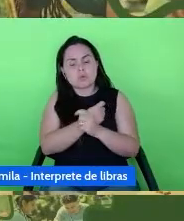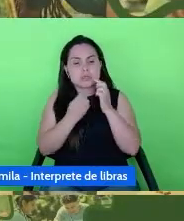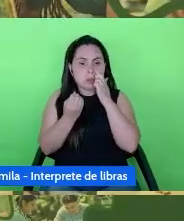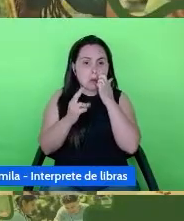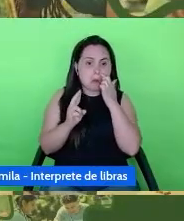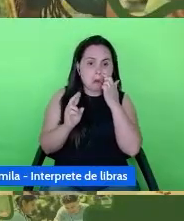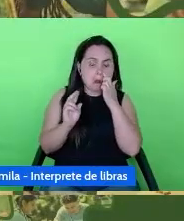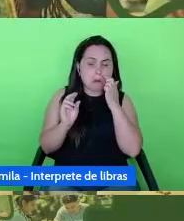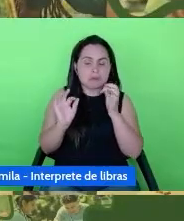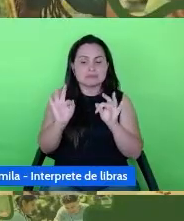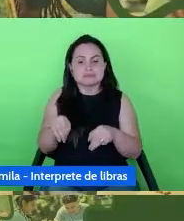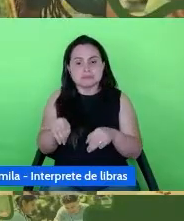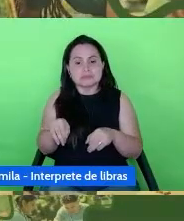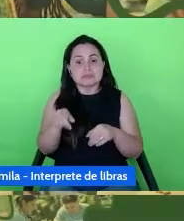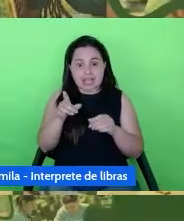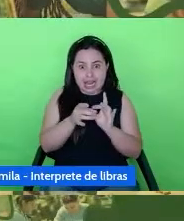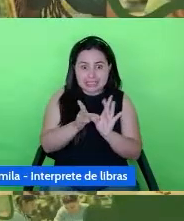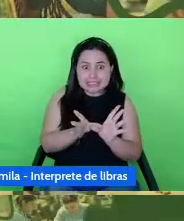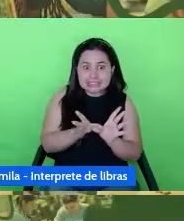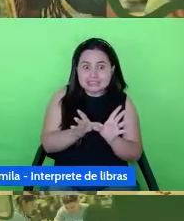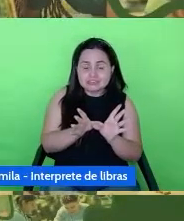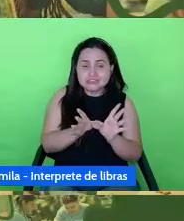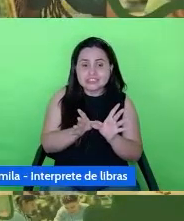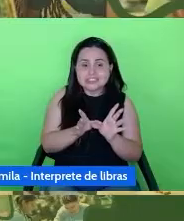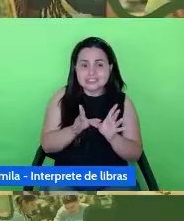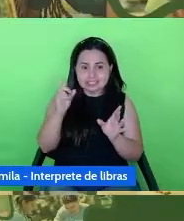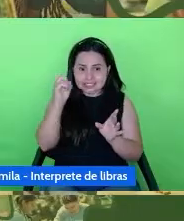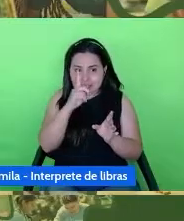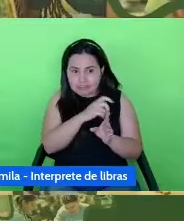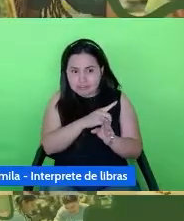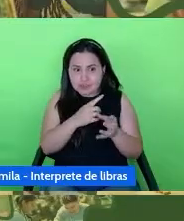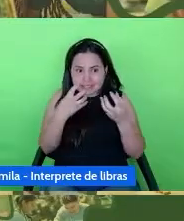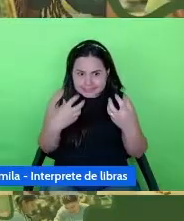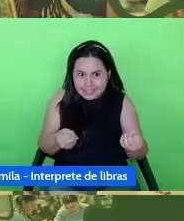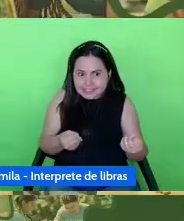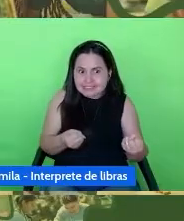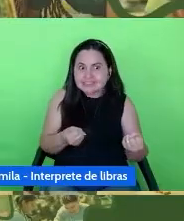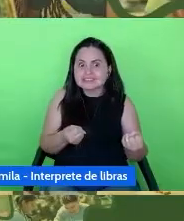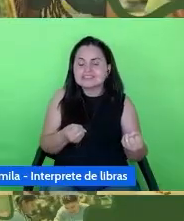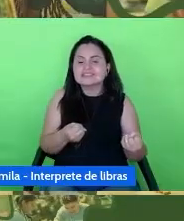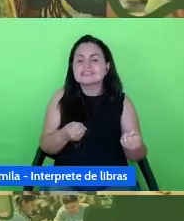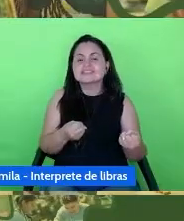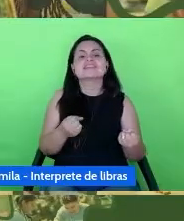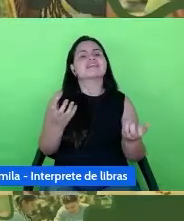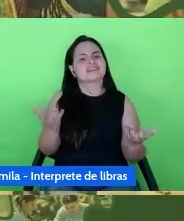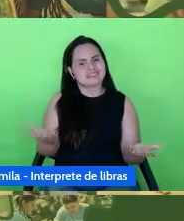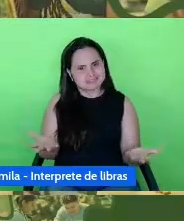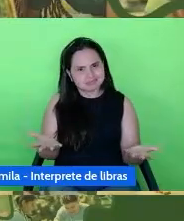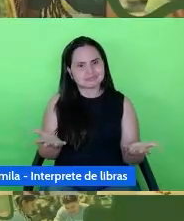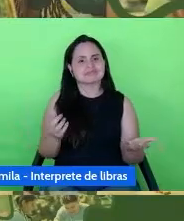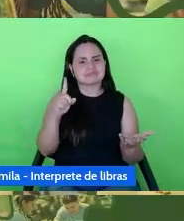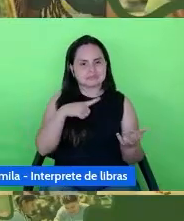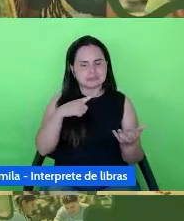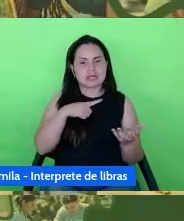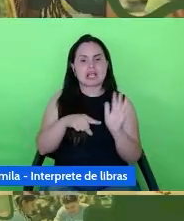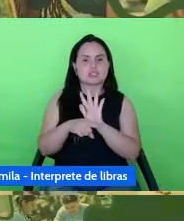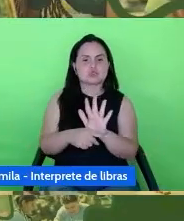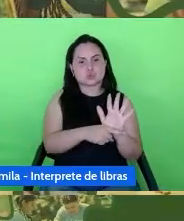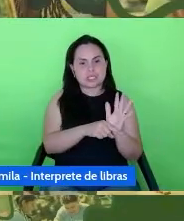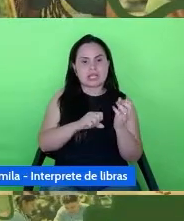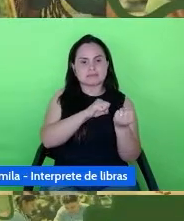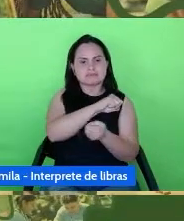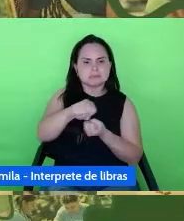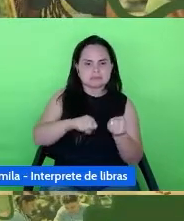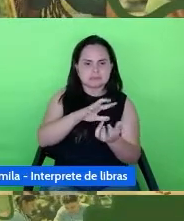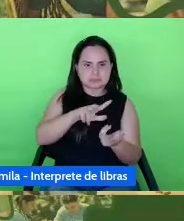está disposto, está aberto a assumir esse desafio? Olha, uma das coisas essenciais para a gente promover a sustentabilidade são as